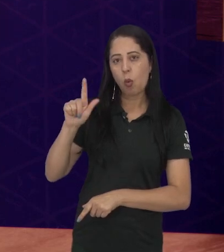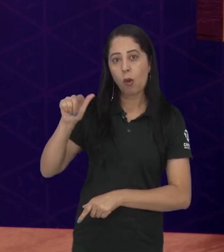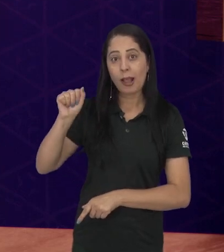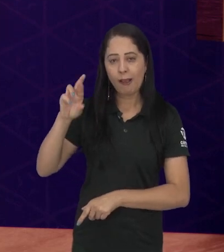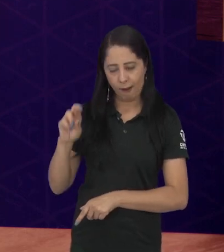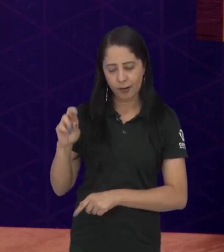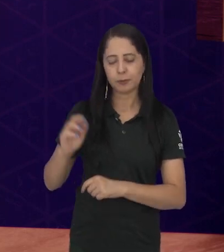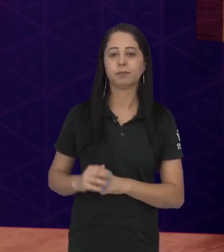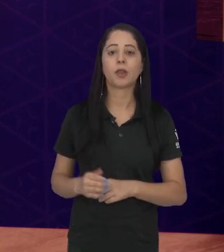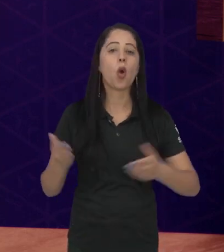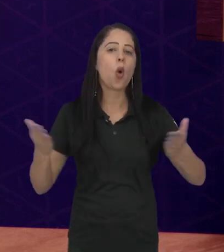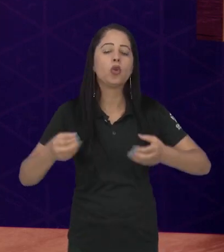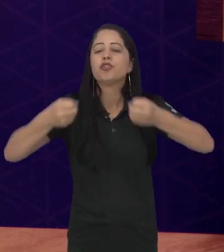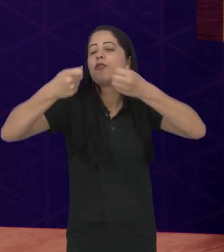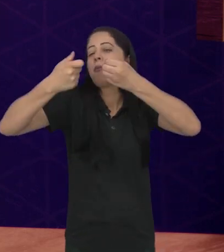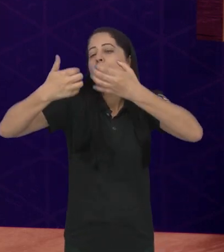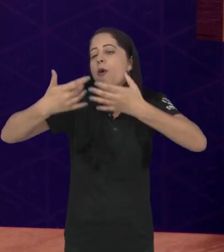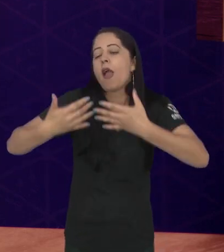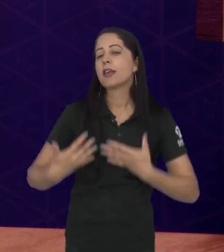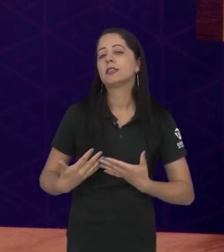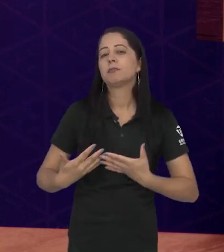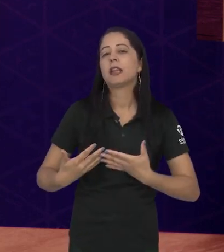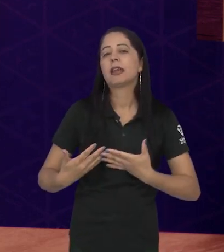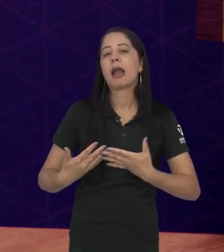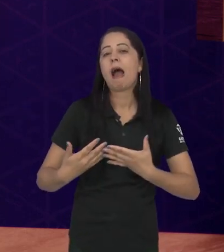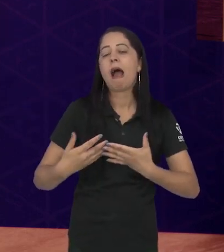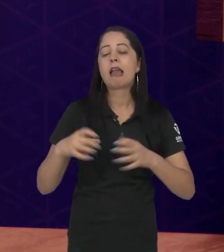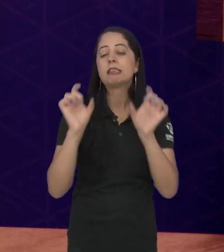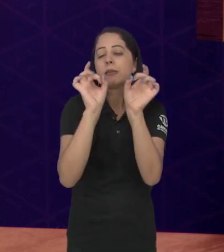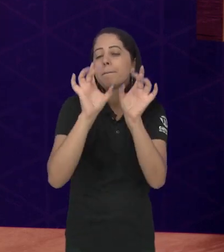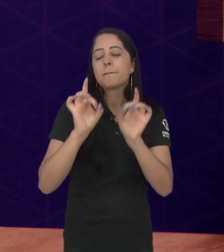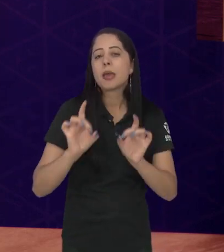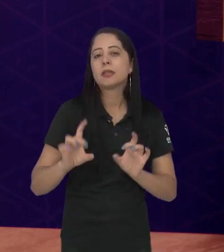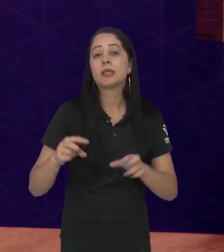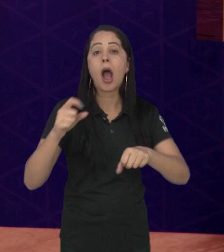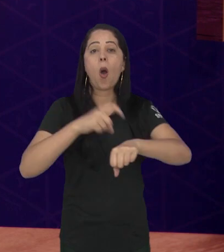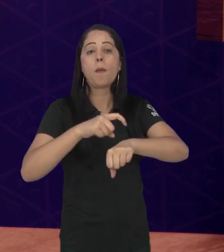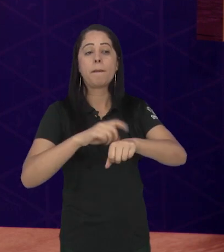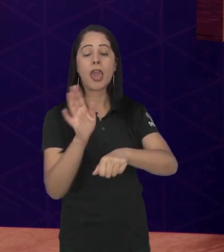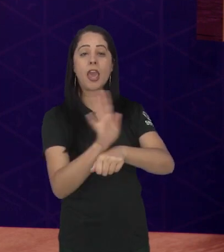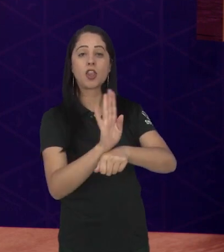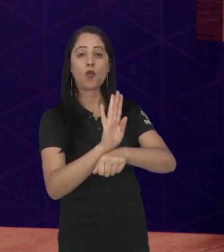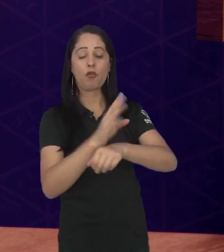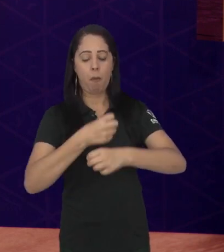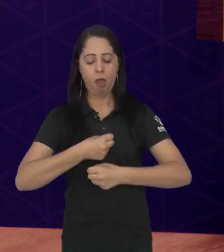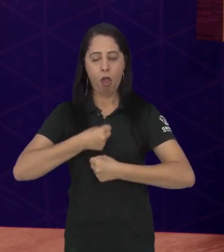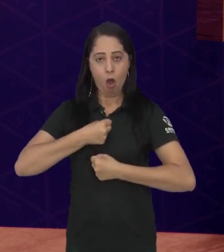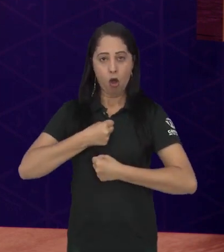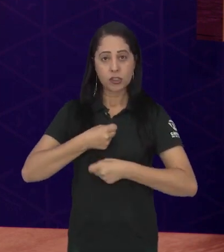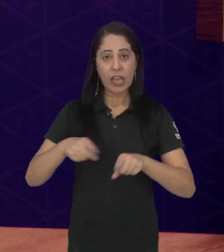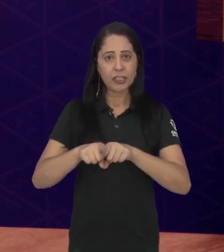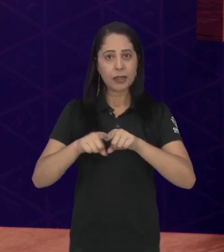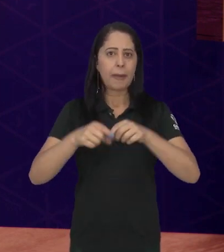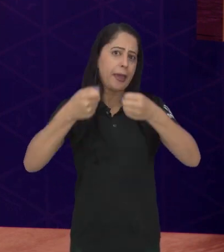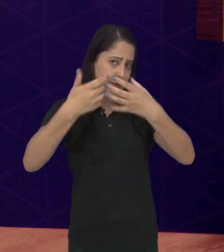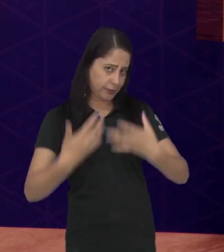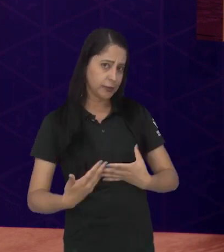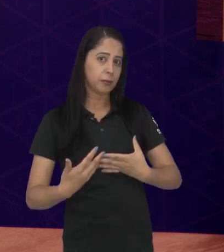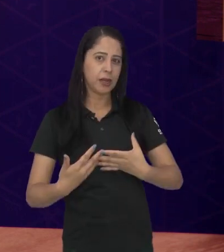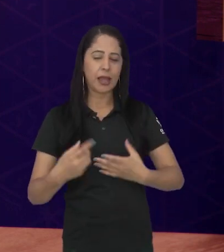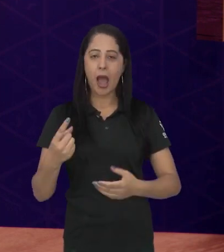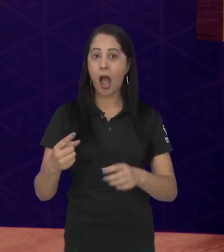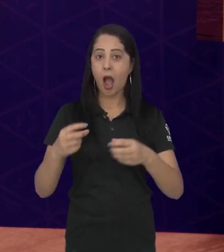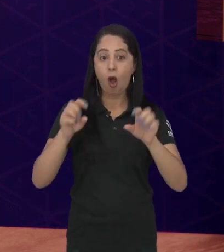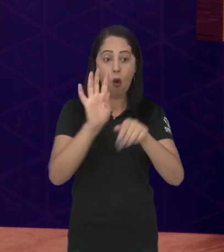de hoje a gente vai falar um pouquinho da história e dos momentos marcantes do cinema com o Oscar. E também comentar, é claro,